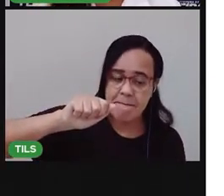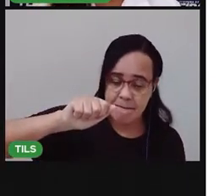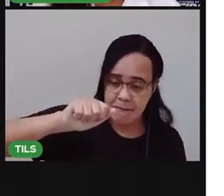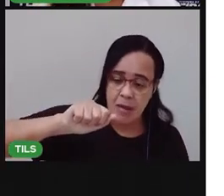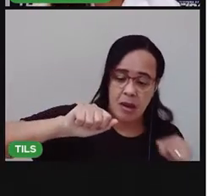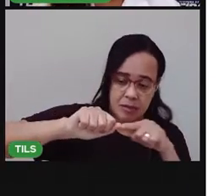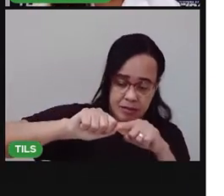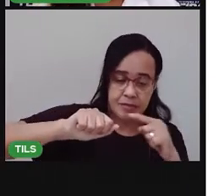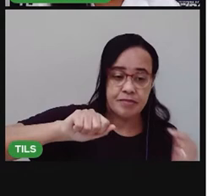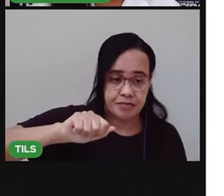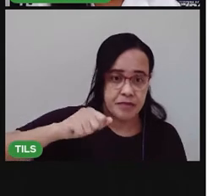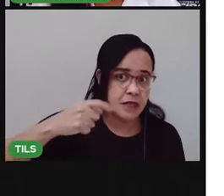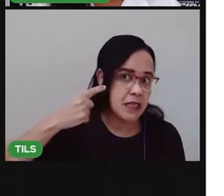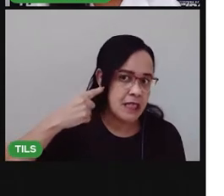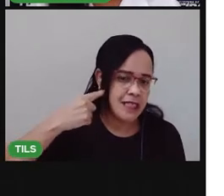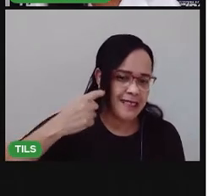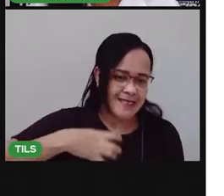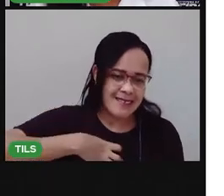É isso?